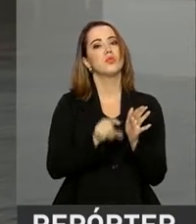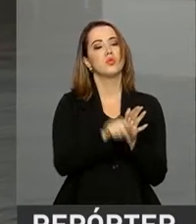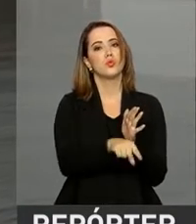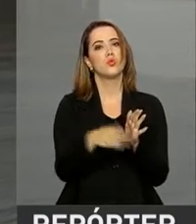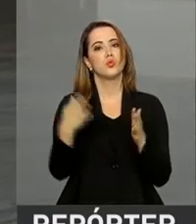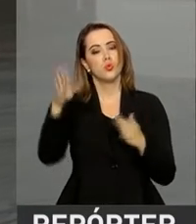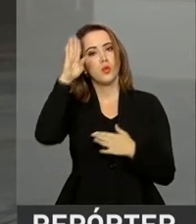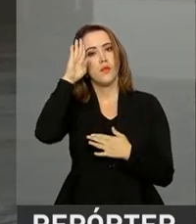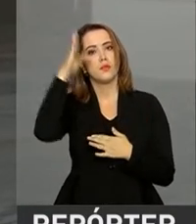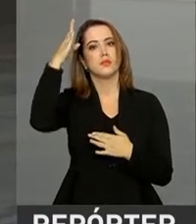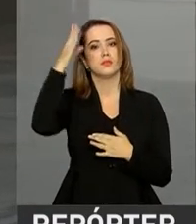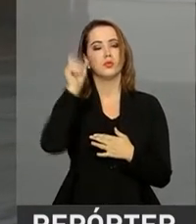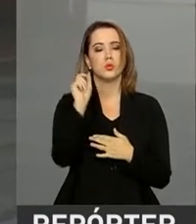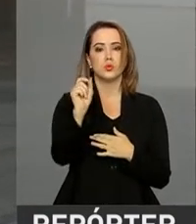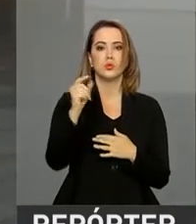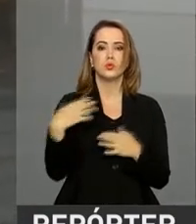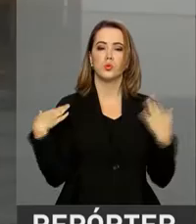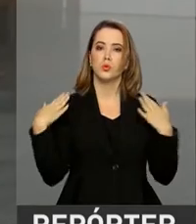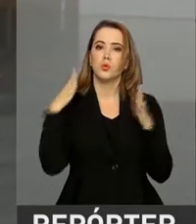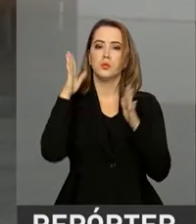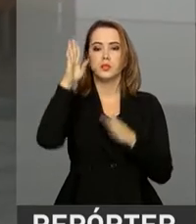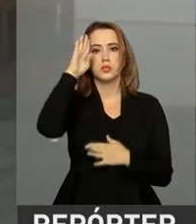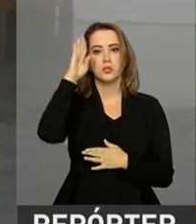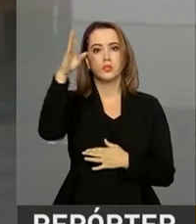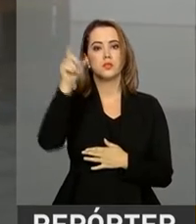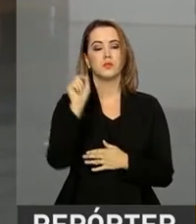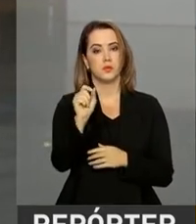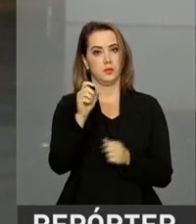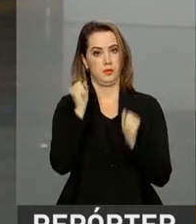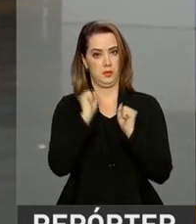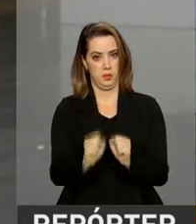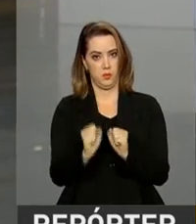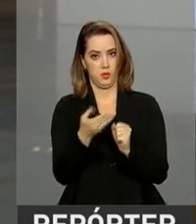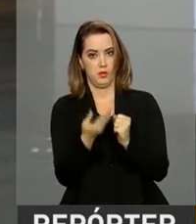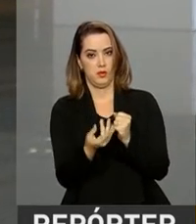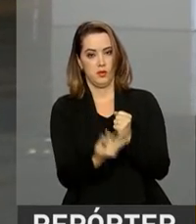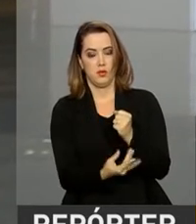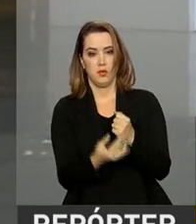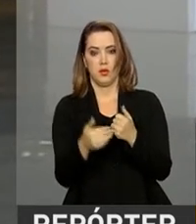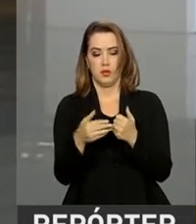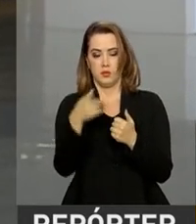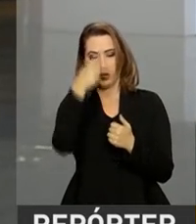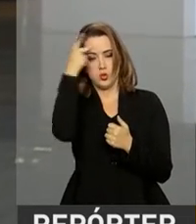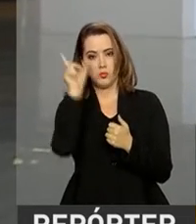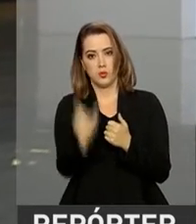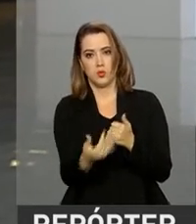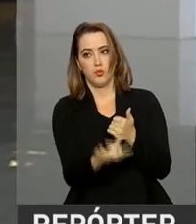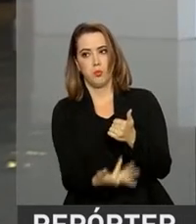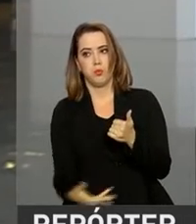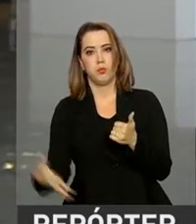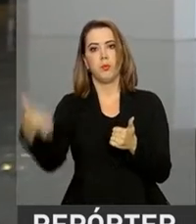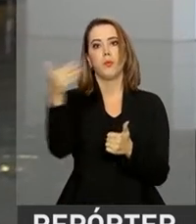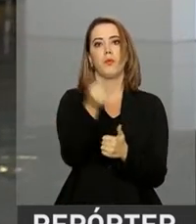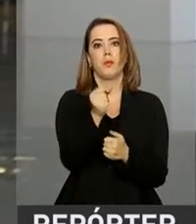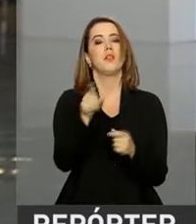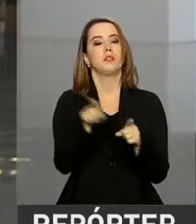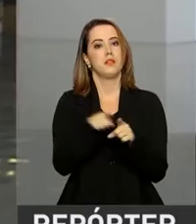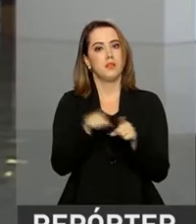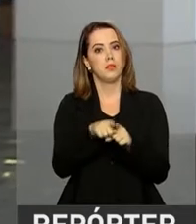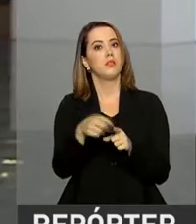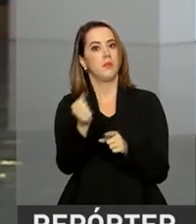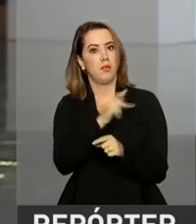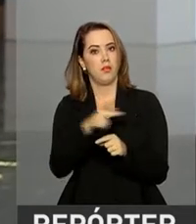armadas por exemplo a competência para promover oficiais a postos superiores e também para transferir oficiais para reserva